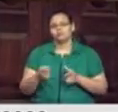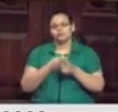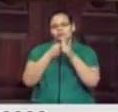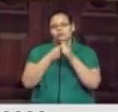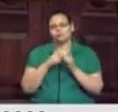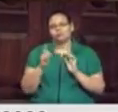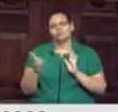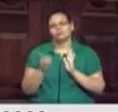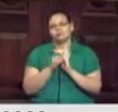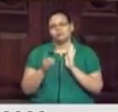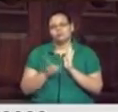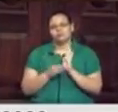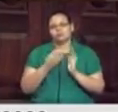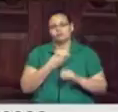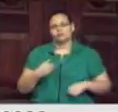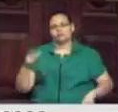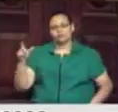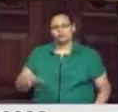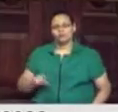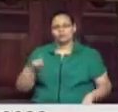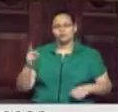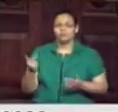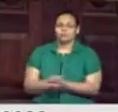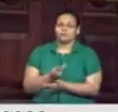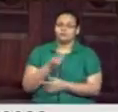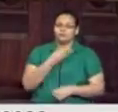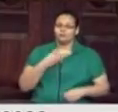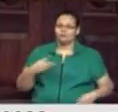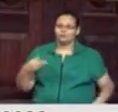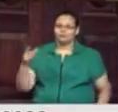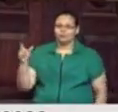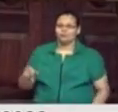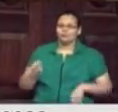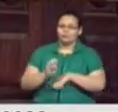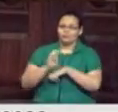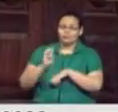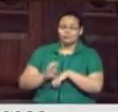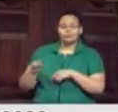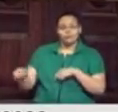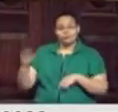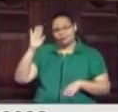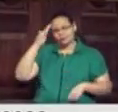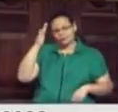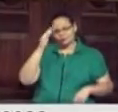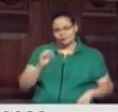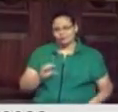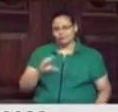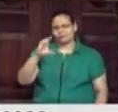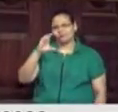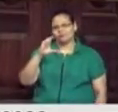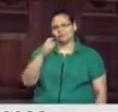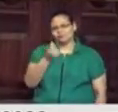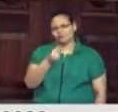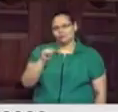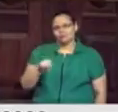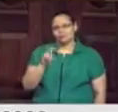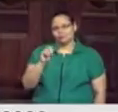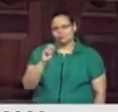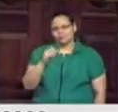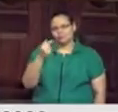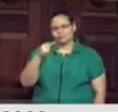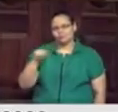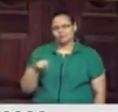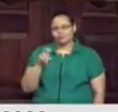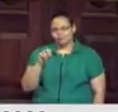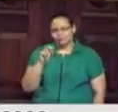do governador, mas o fato é que o governo do Estado entendeu que um aumento de R$ 6,50 para R$ 7,50